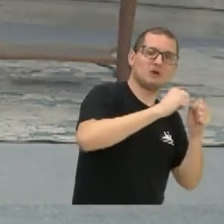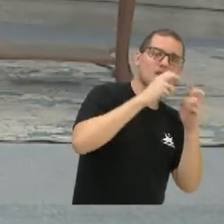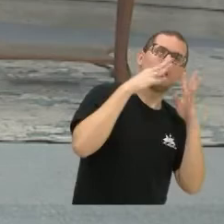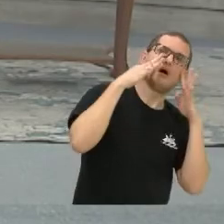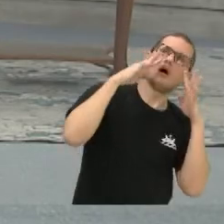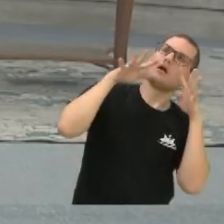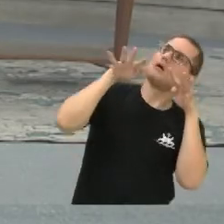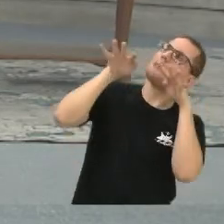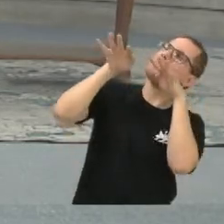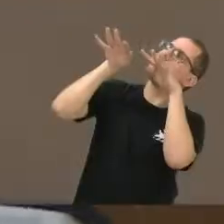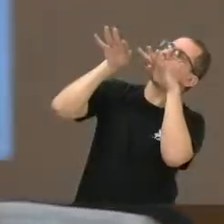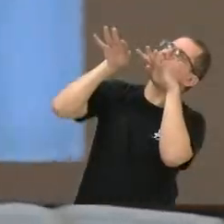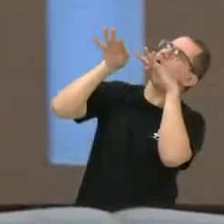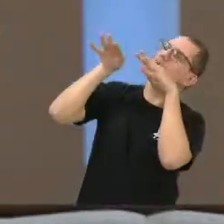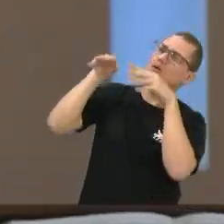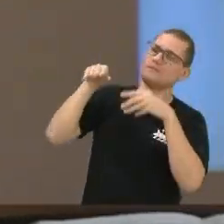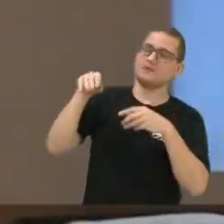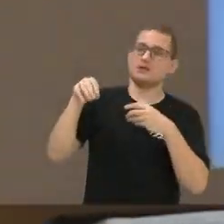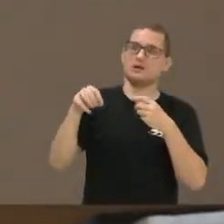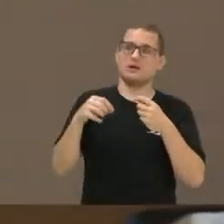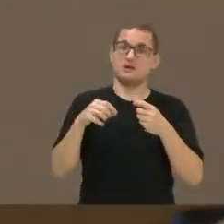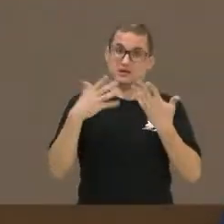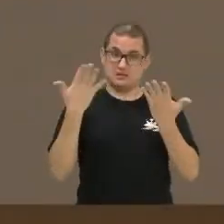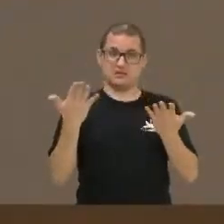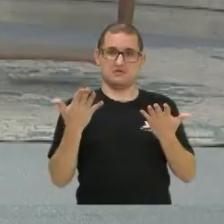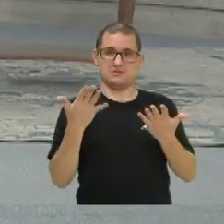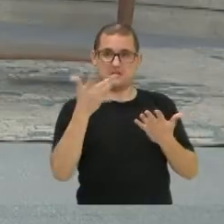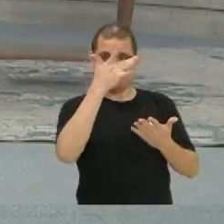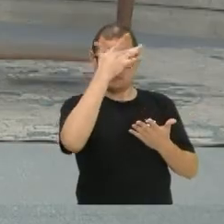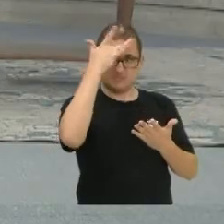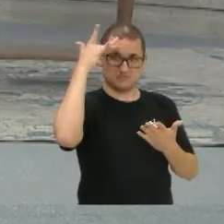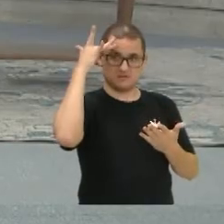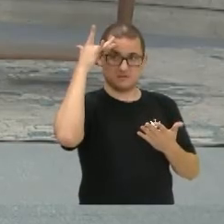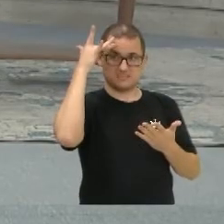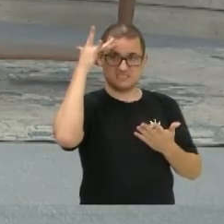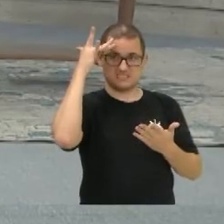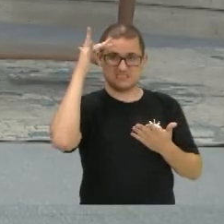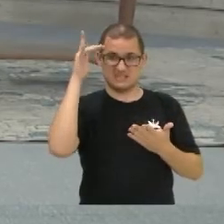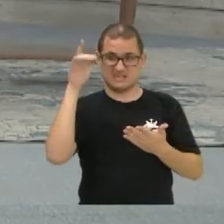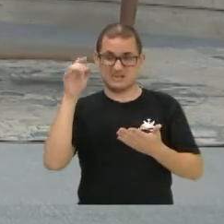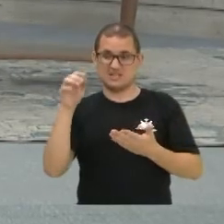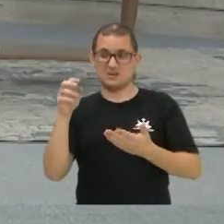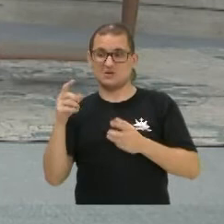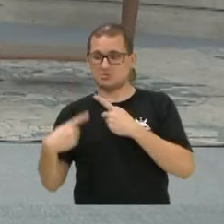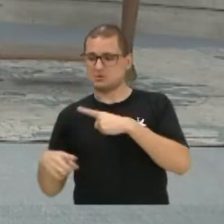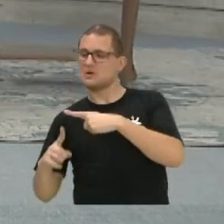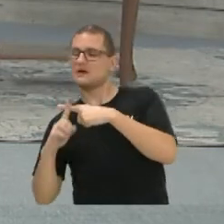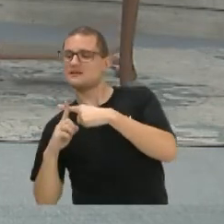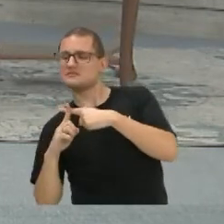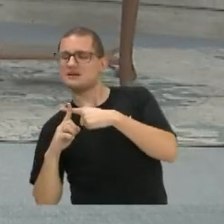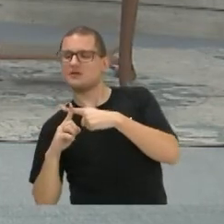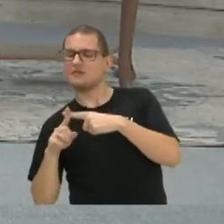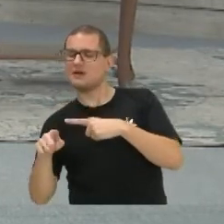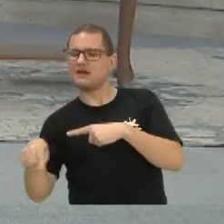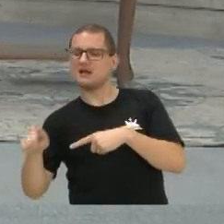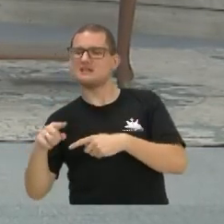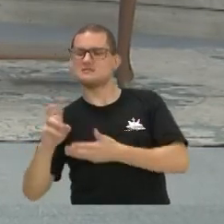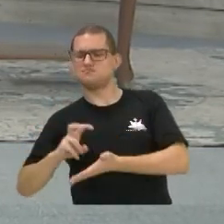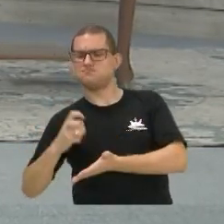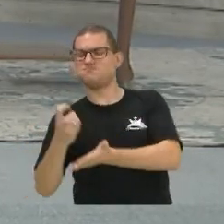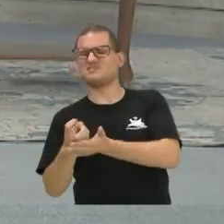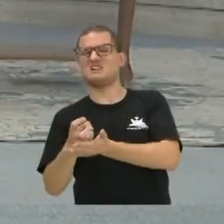aqui aqueles que lá na praça quem han sido jogados da grande cidade como